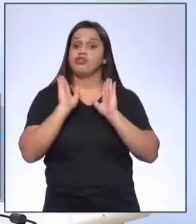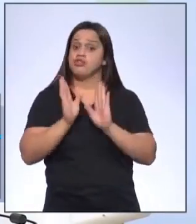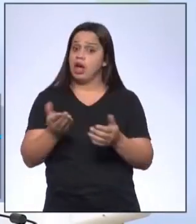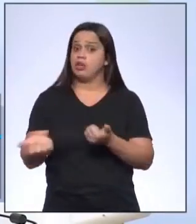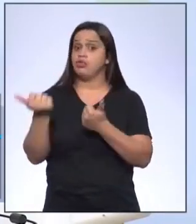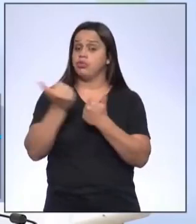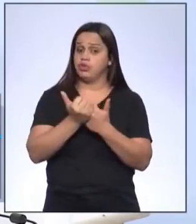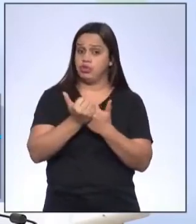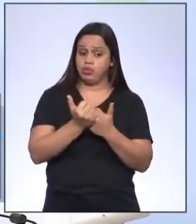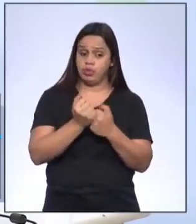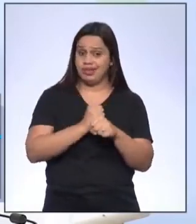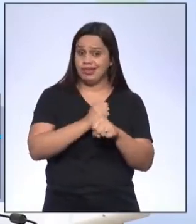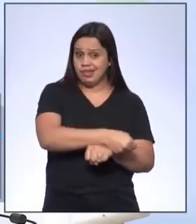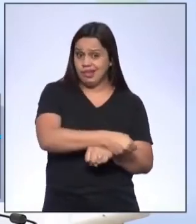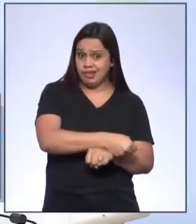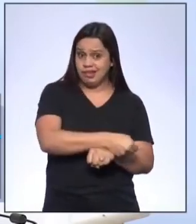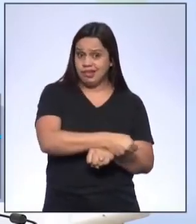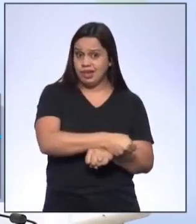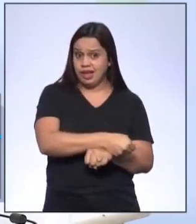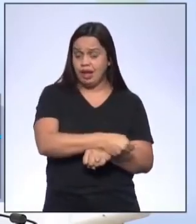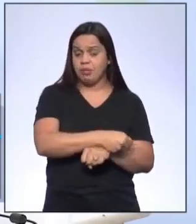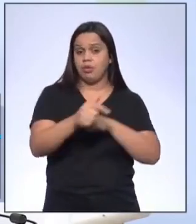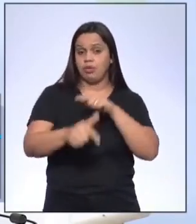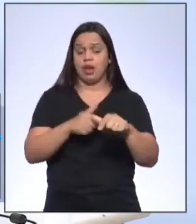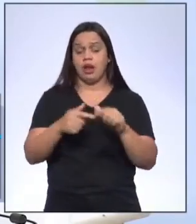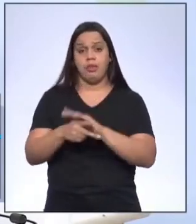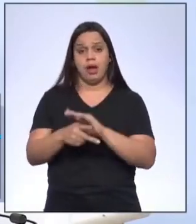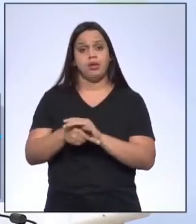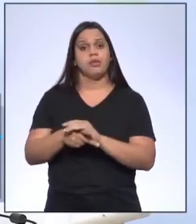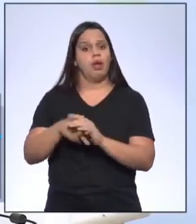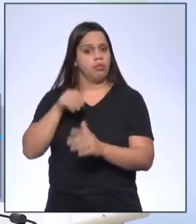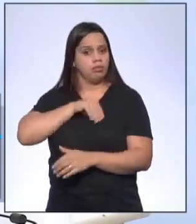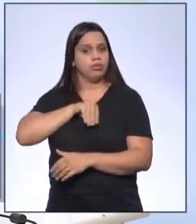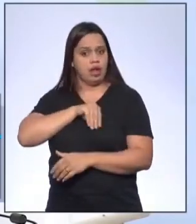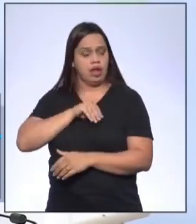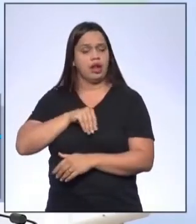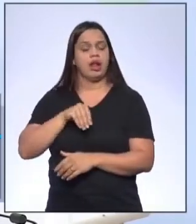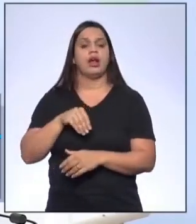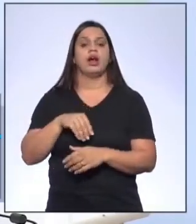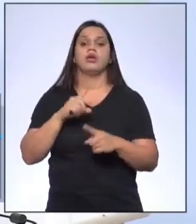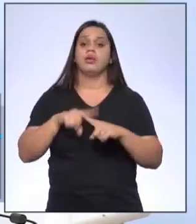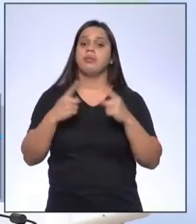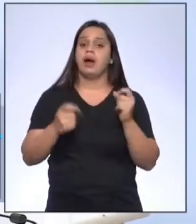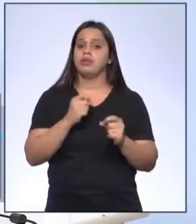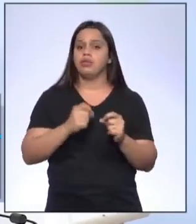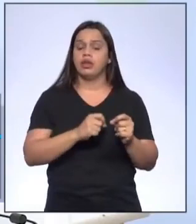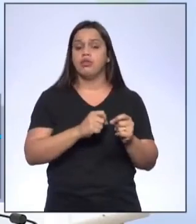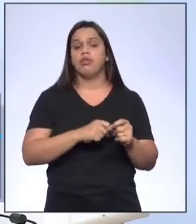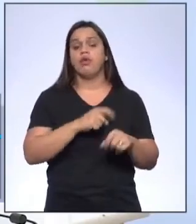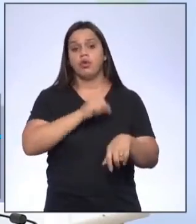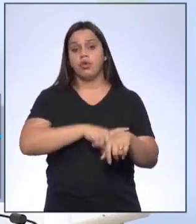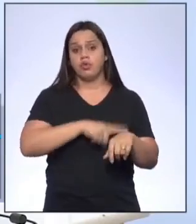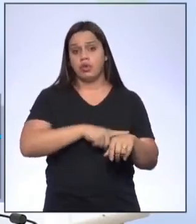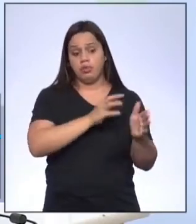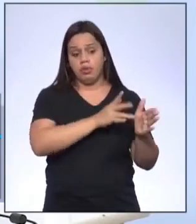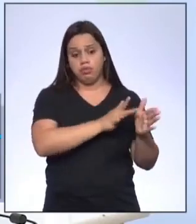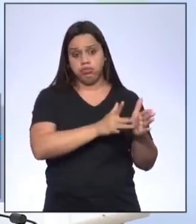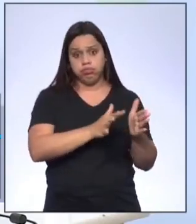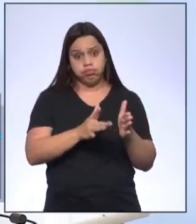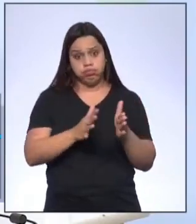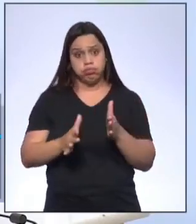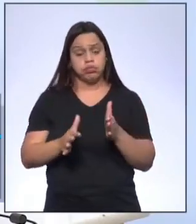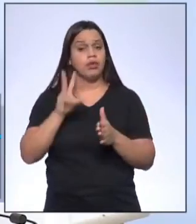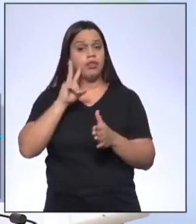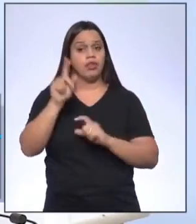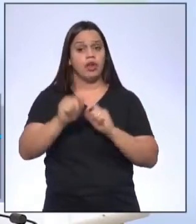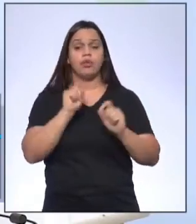pela a mão assalariada, a mão de obra assalariada, né, mas, né, com o passar do tempo se vê a necessidade aí